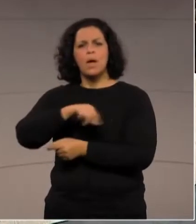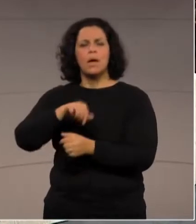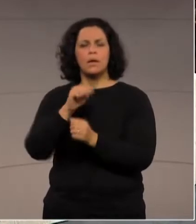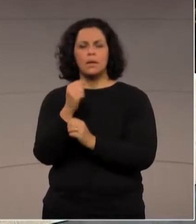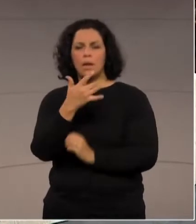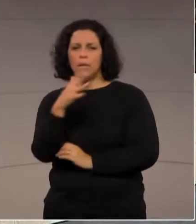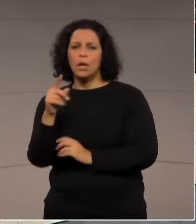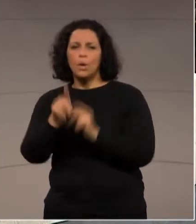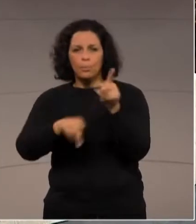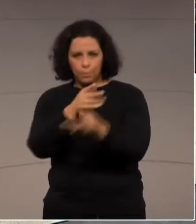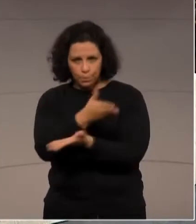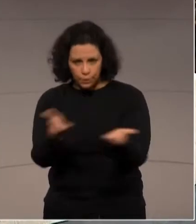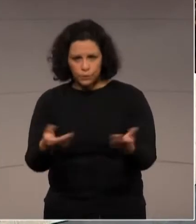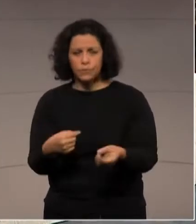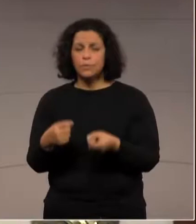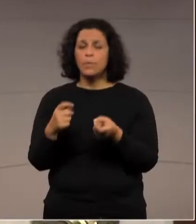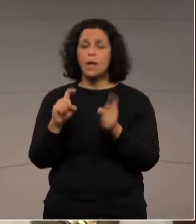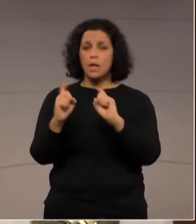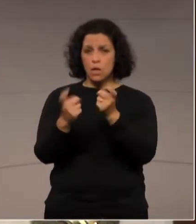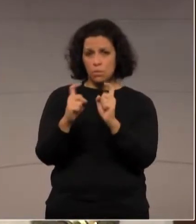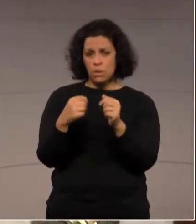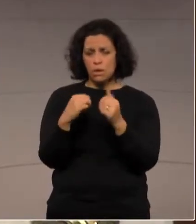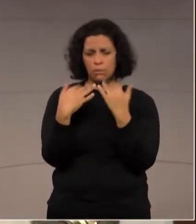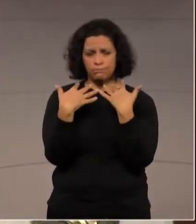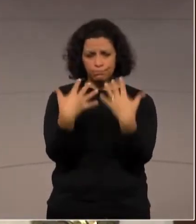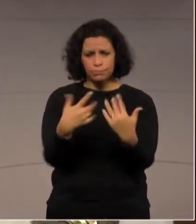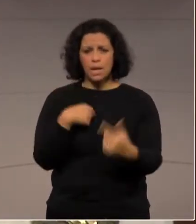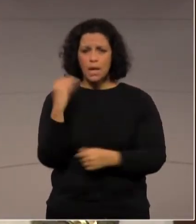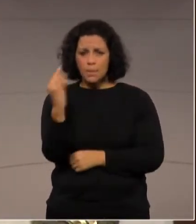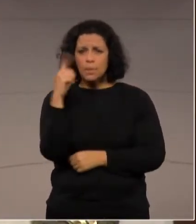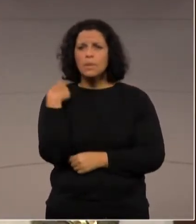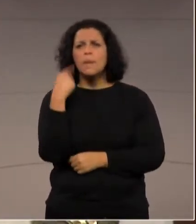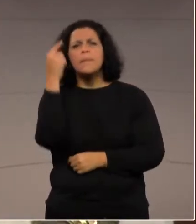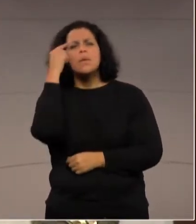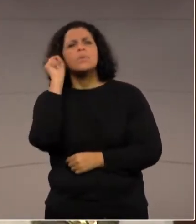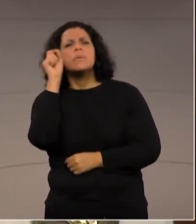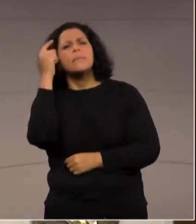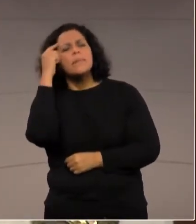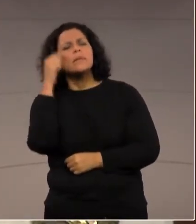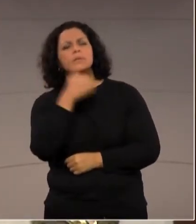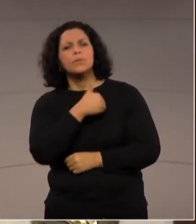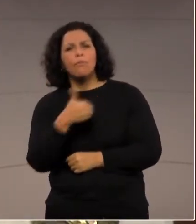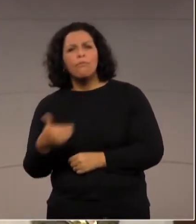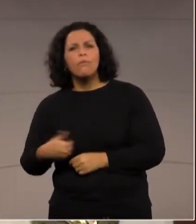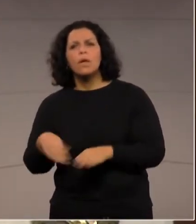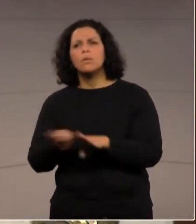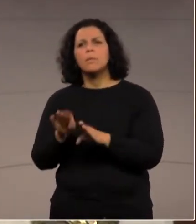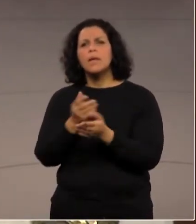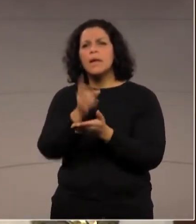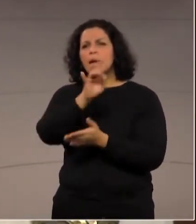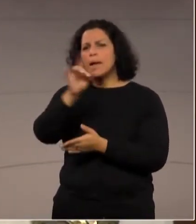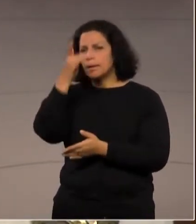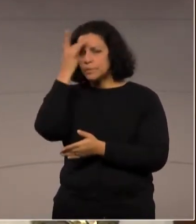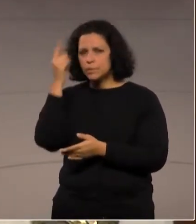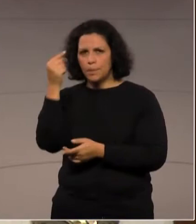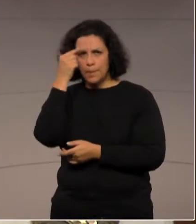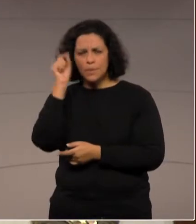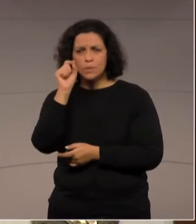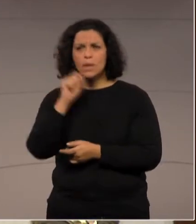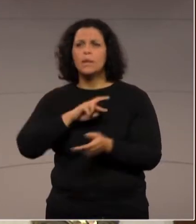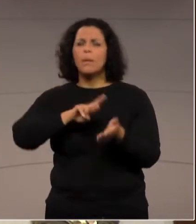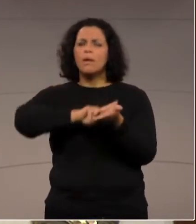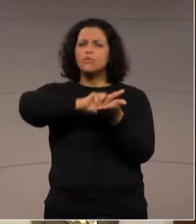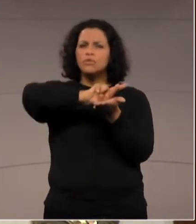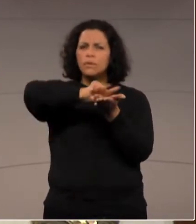pra gente poder debater o tema e ver o que pensa o governo que pensa os membros e ea pluralidade